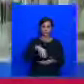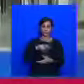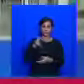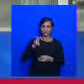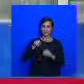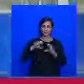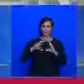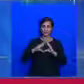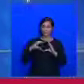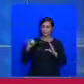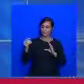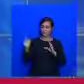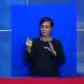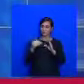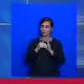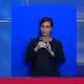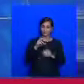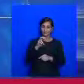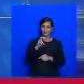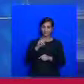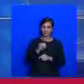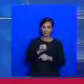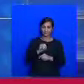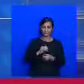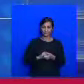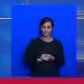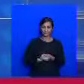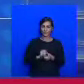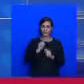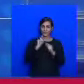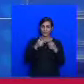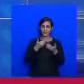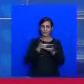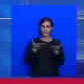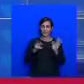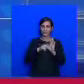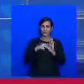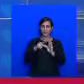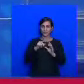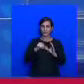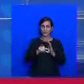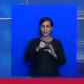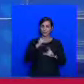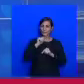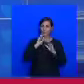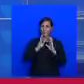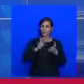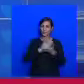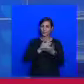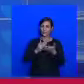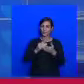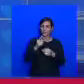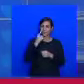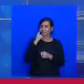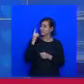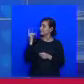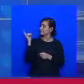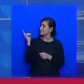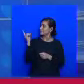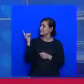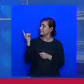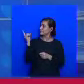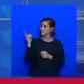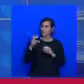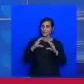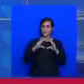embaralhando 50 bolas numeradas de 0 a 50 boa sorte para você o primeiro sorteio já começou primeiro o número na tela bola